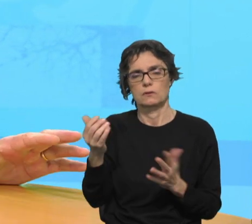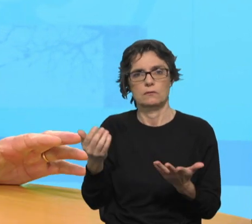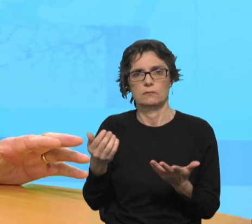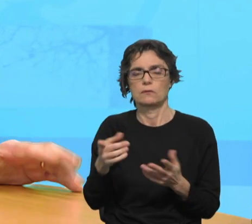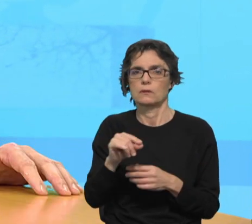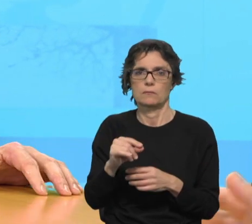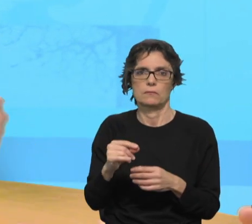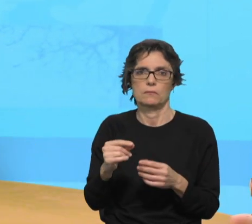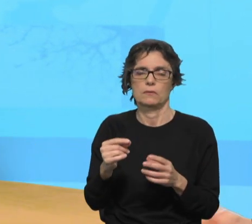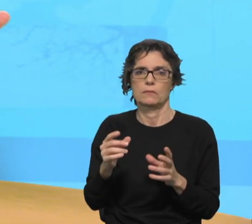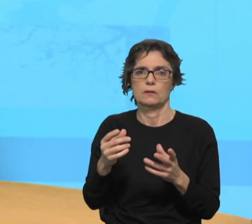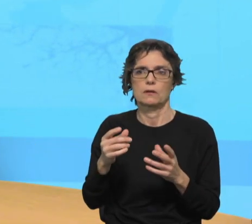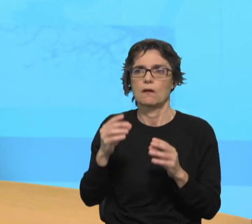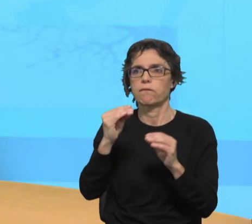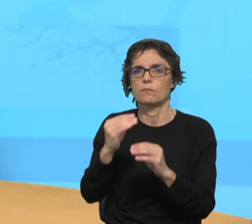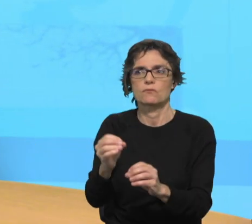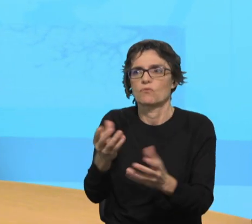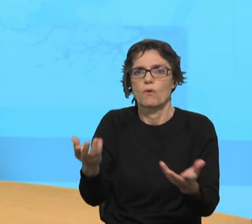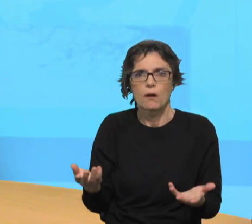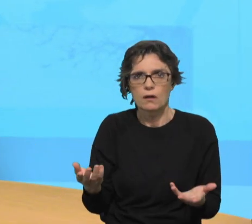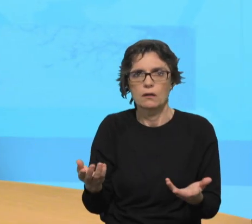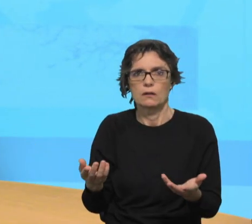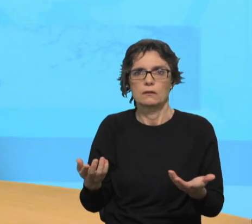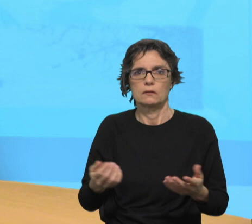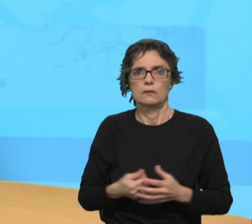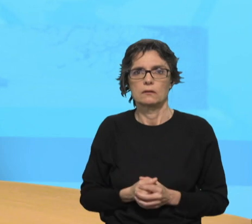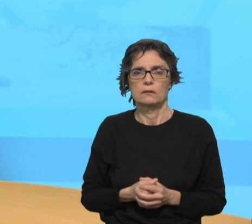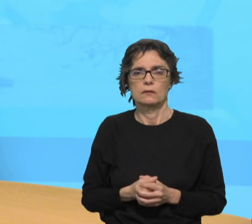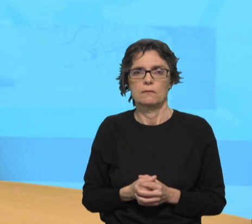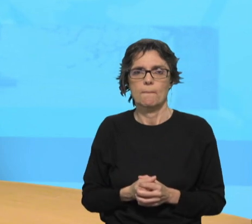do corpo docente, não é? Pela não formação. Ora, aí está. Reparem,